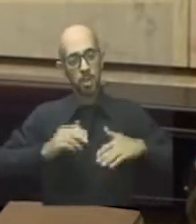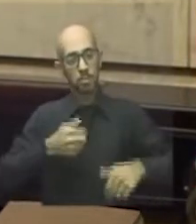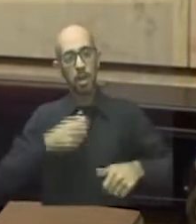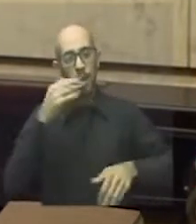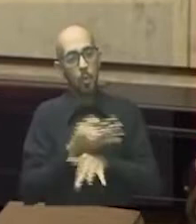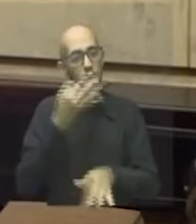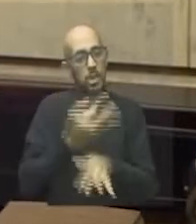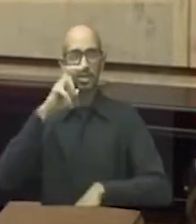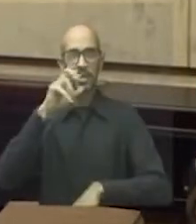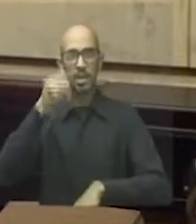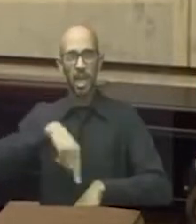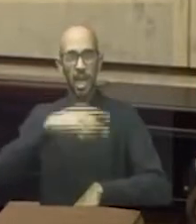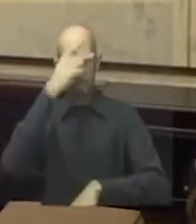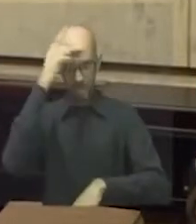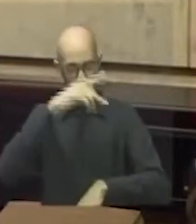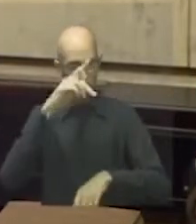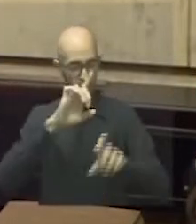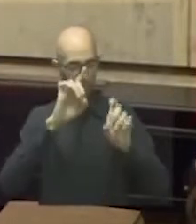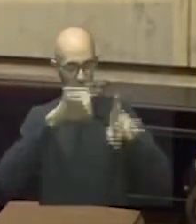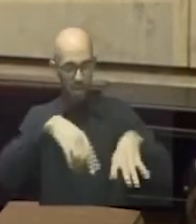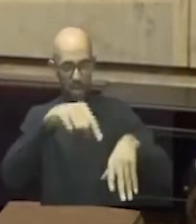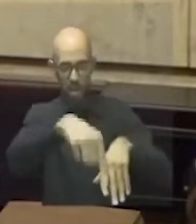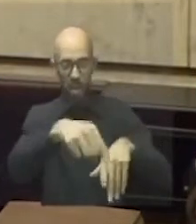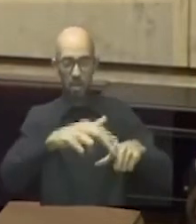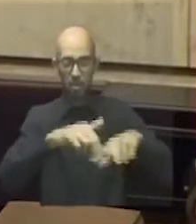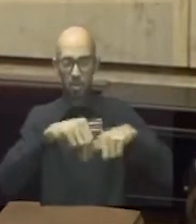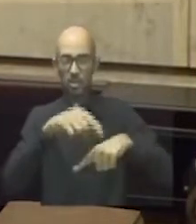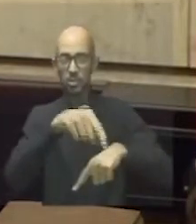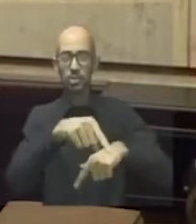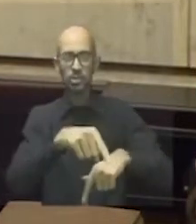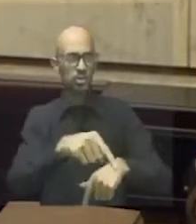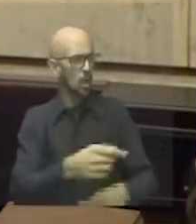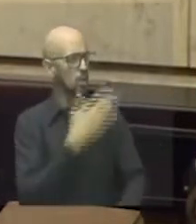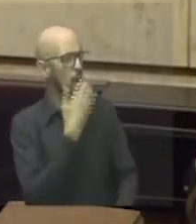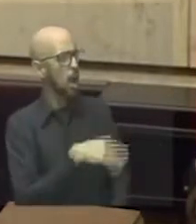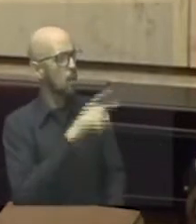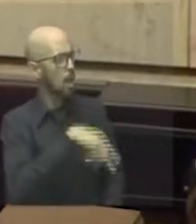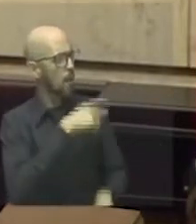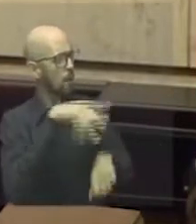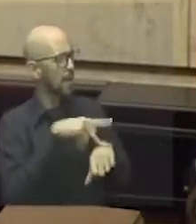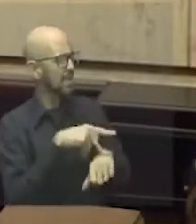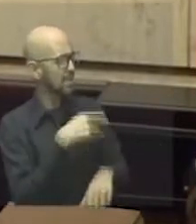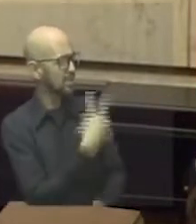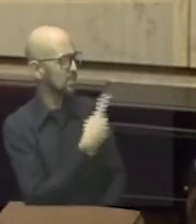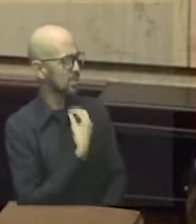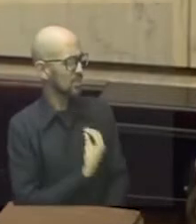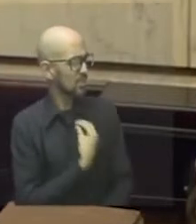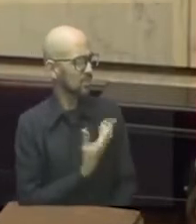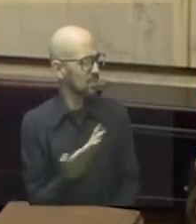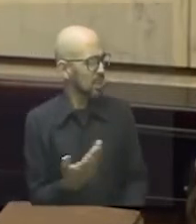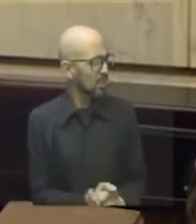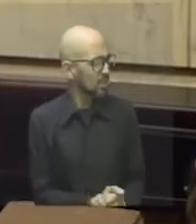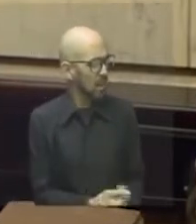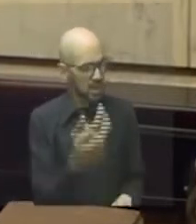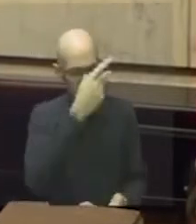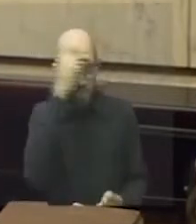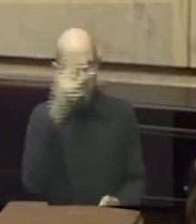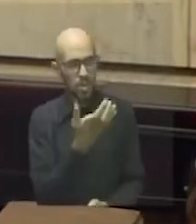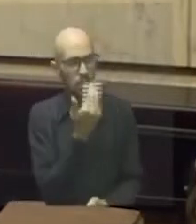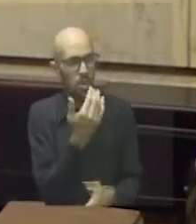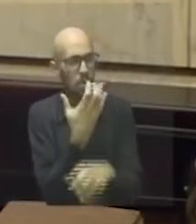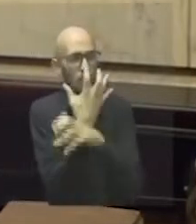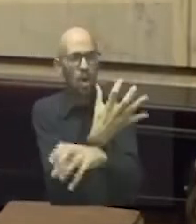essas pessoas estão fazendo. Ora, em que país vocês estão vivendo? As pessoas estão comendo ossos.